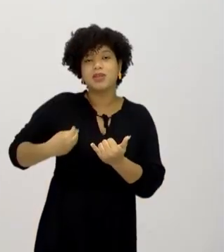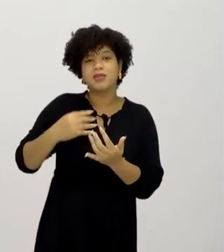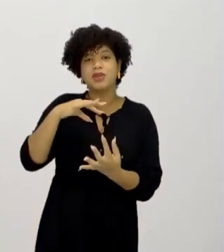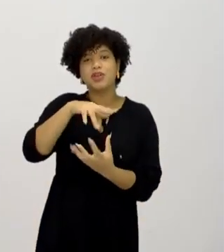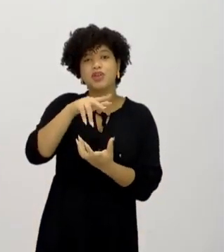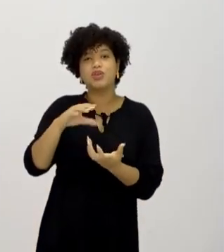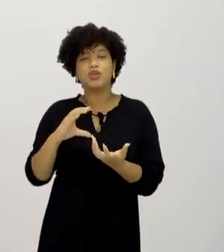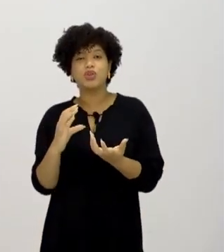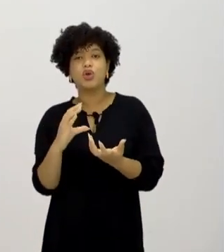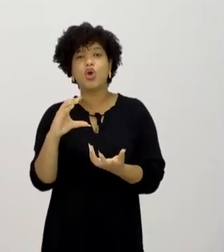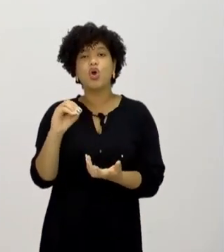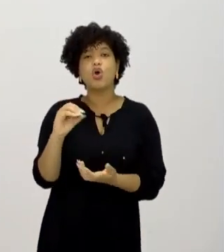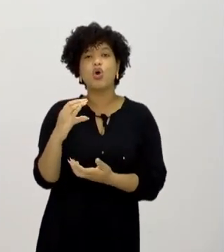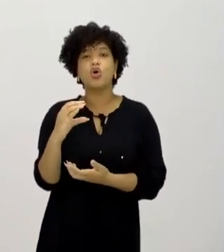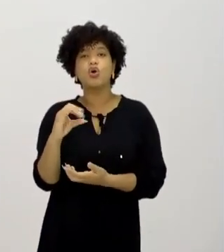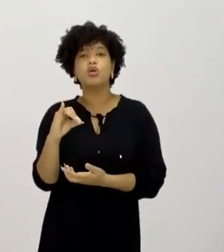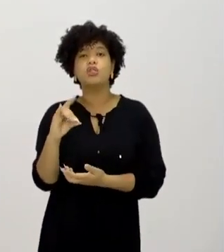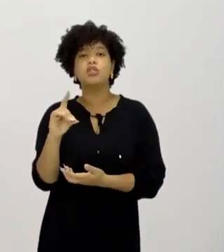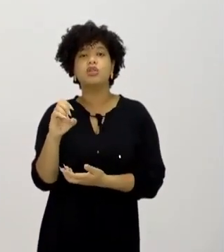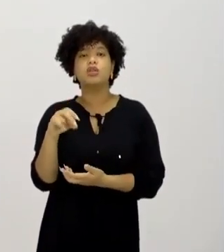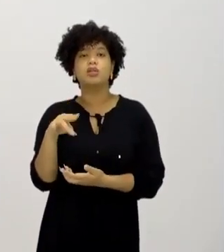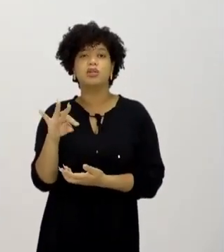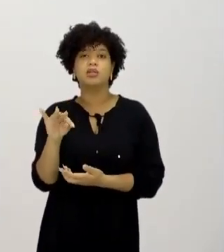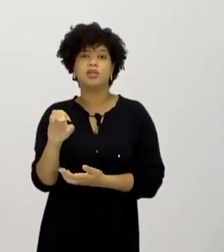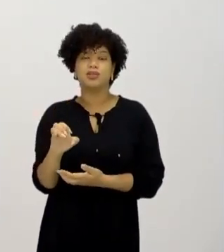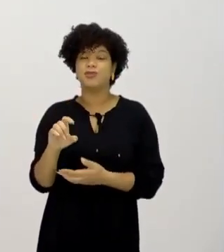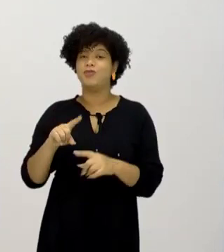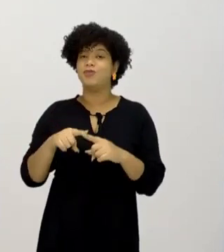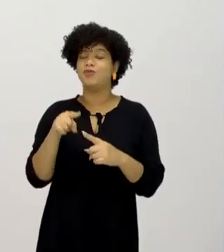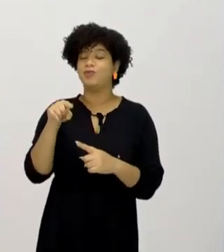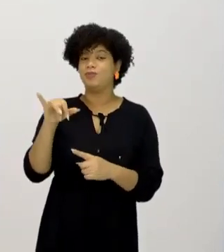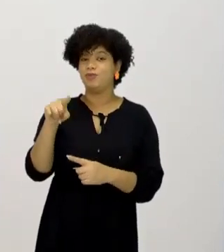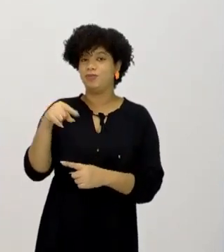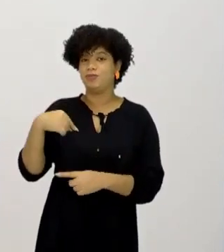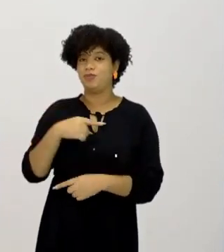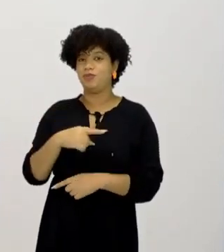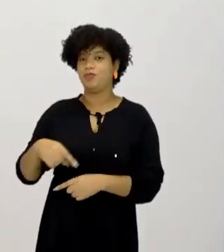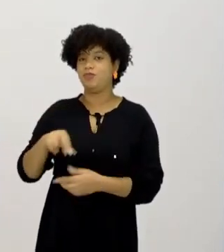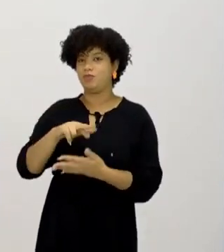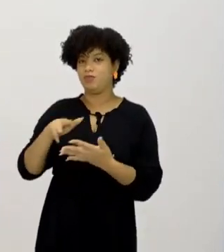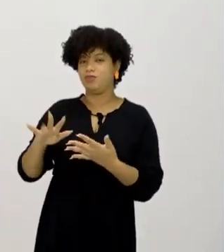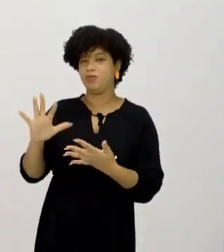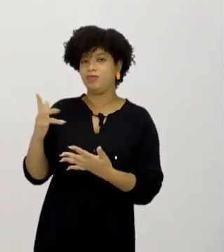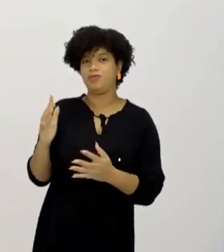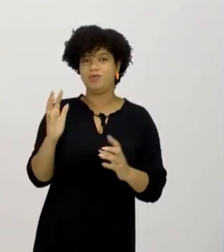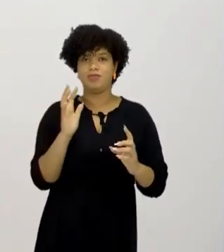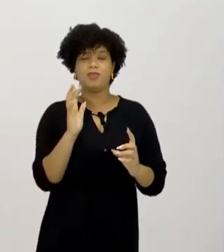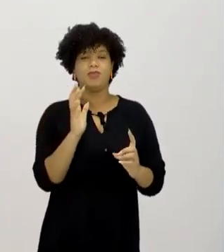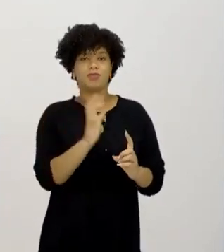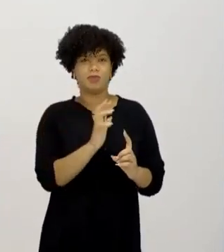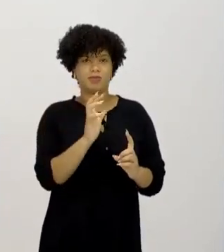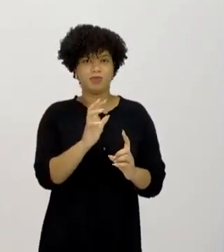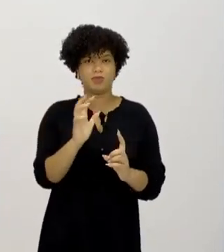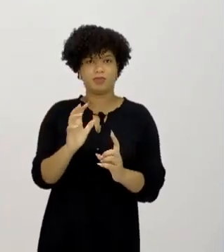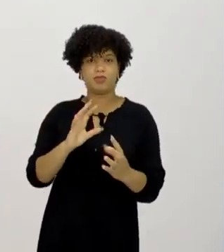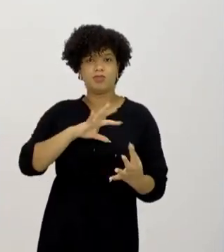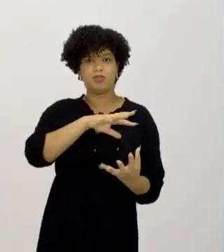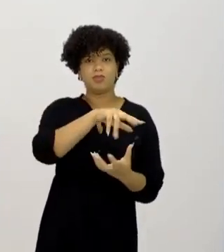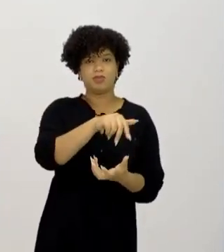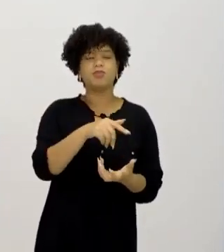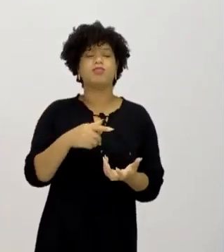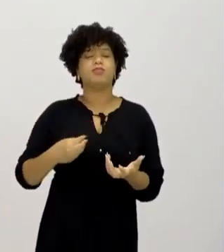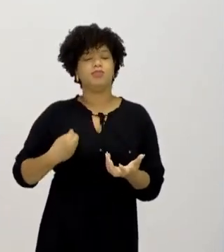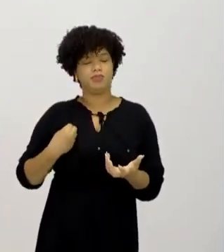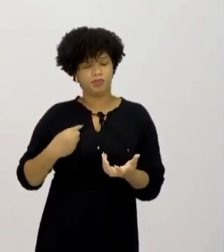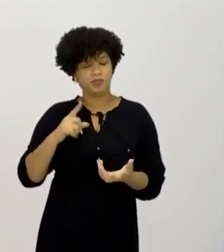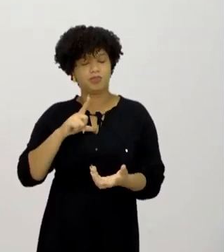que tem a ver com a China impacta no mundo inteiro. E a segunda coisa, porque quando a gente fala de proteína animal, a gente está falando